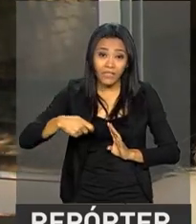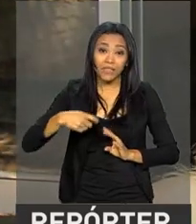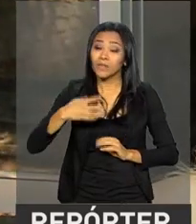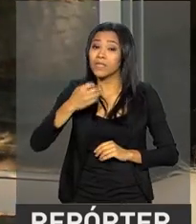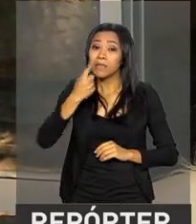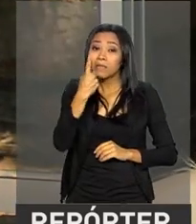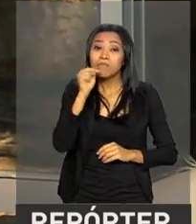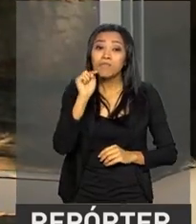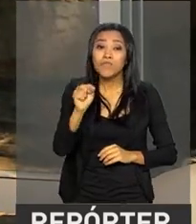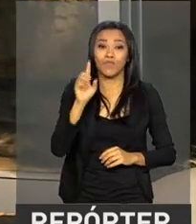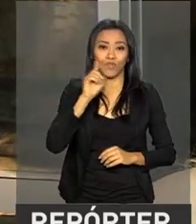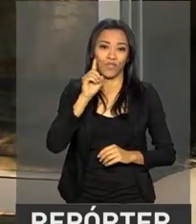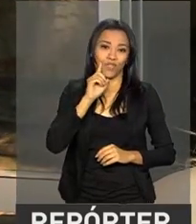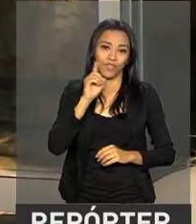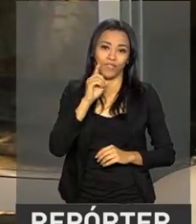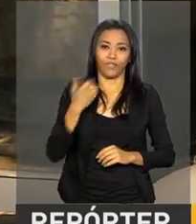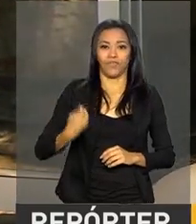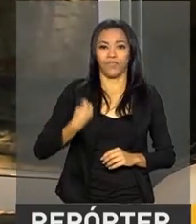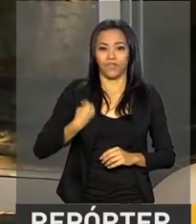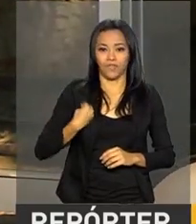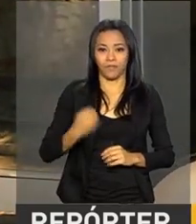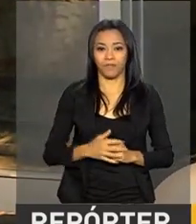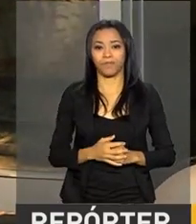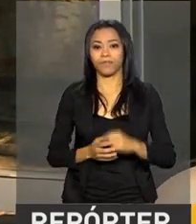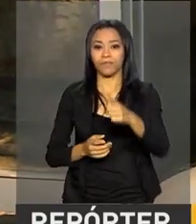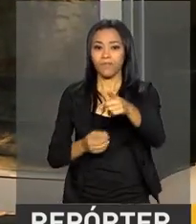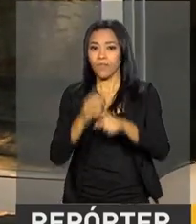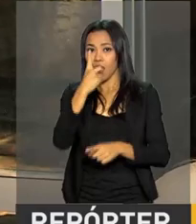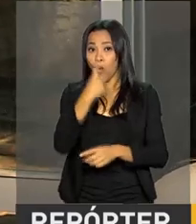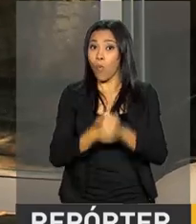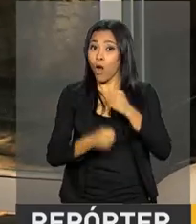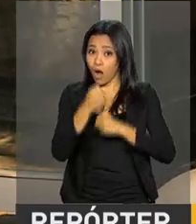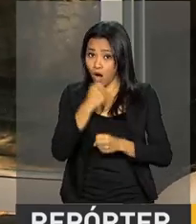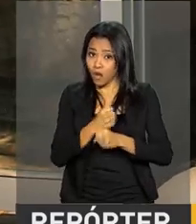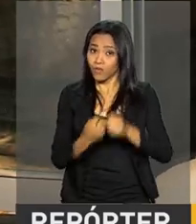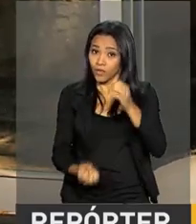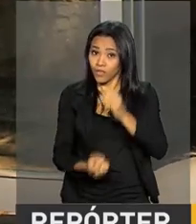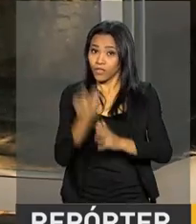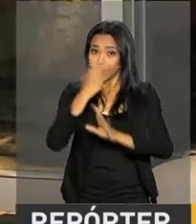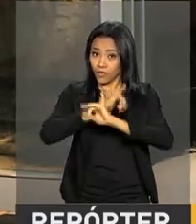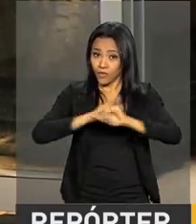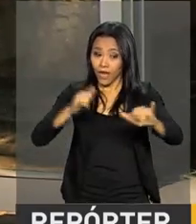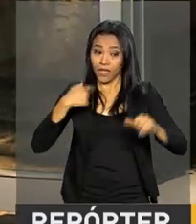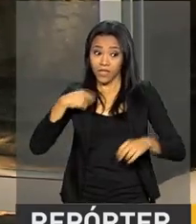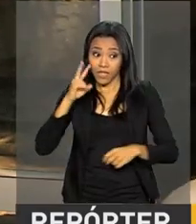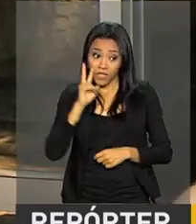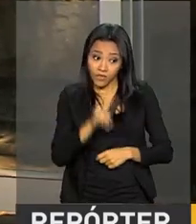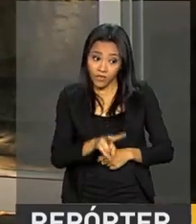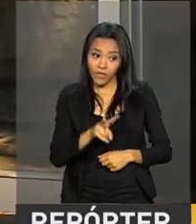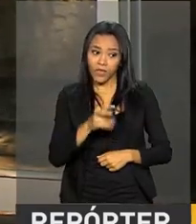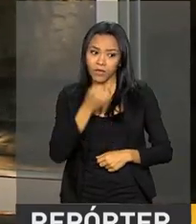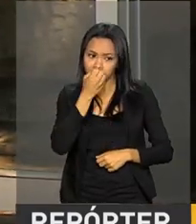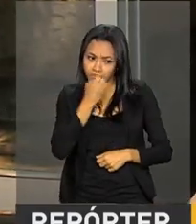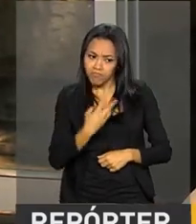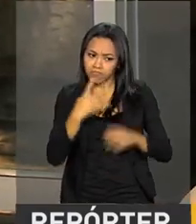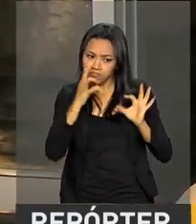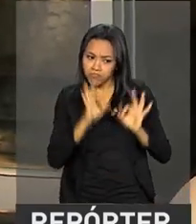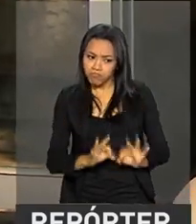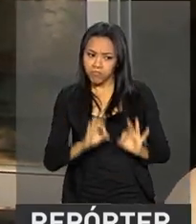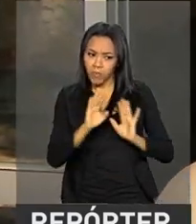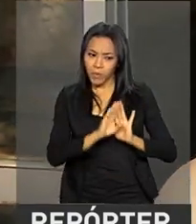1000 dias de vida. Há 1 ano o programa Criança Feliz foi lançado. E poder ver de perto o programa concretizado